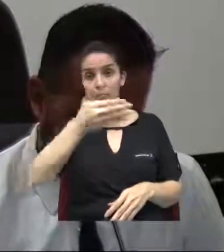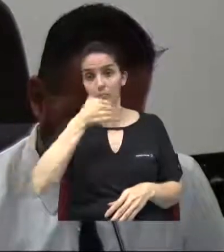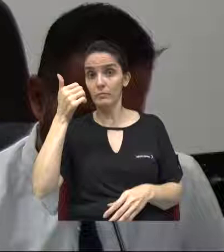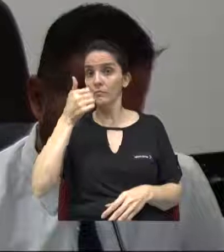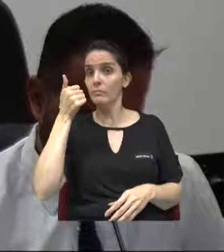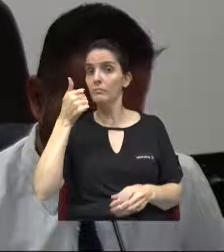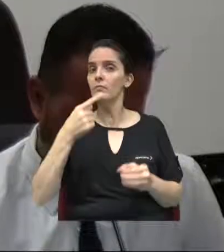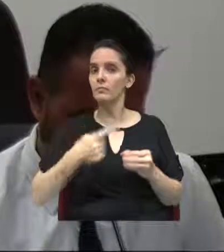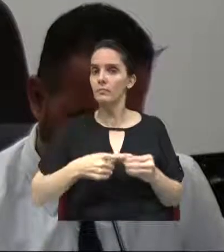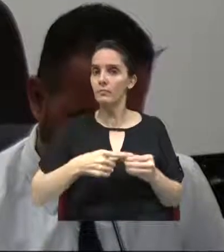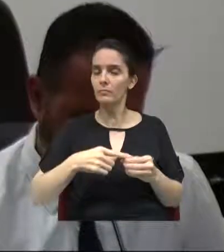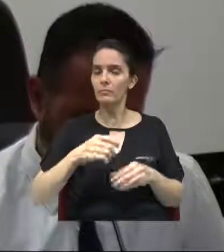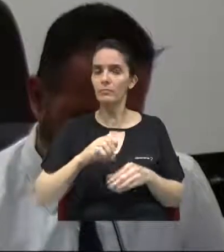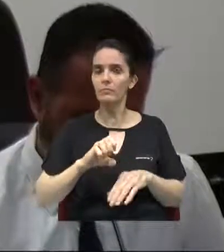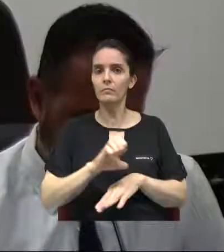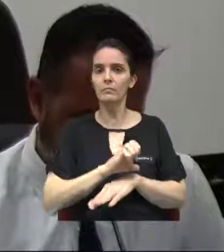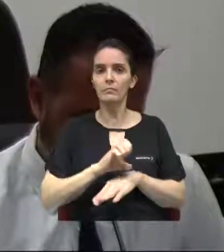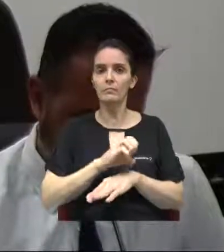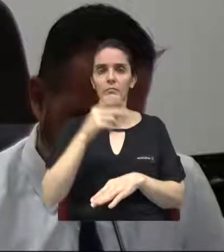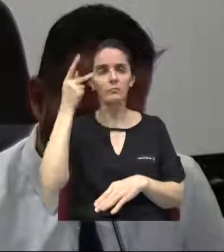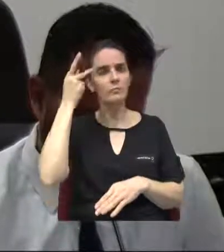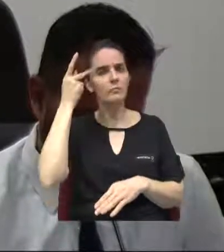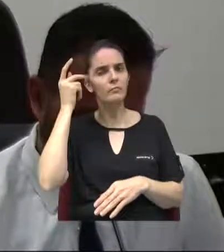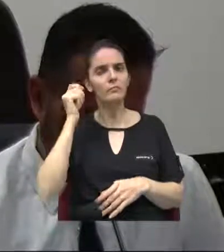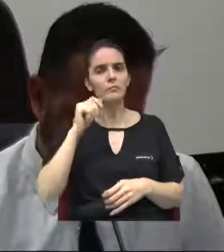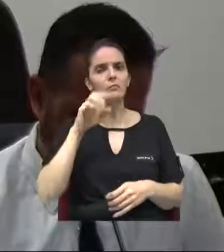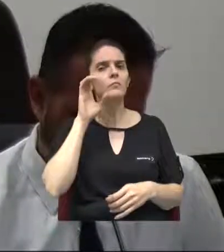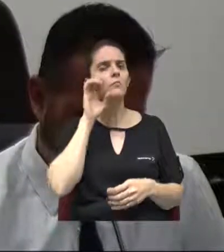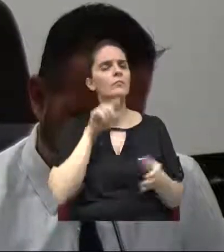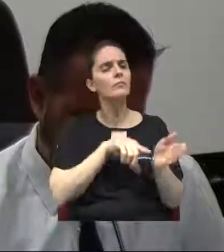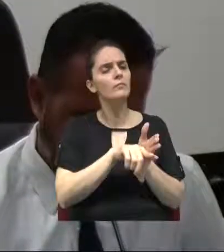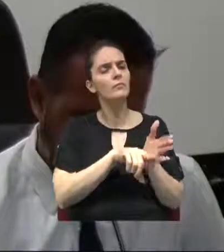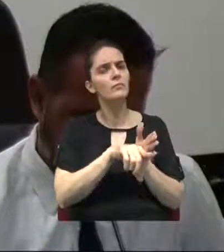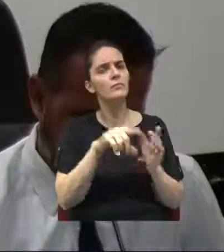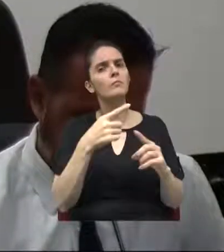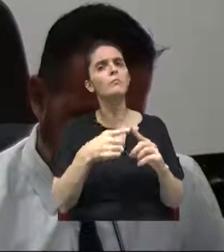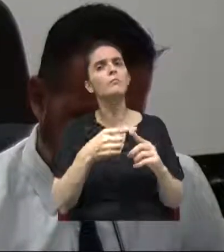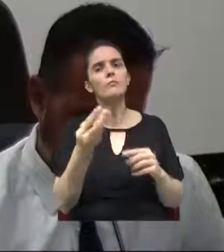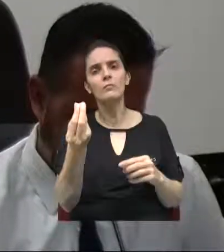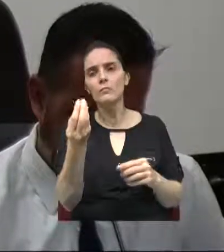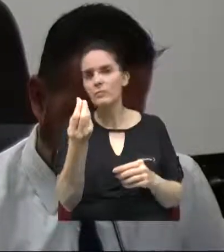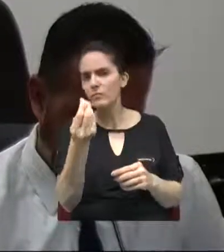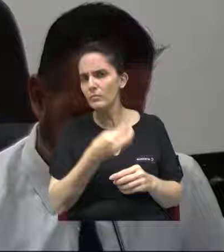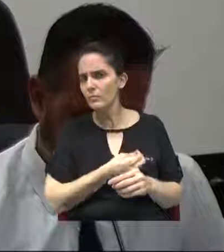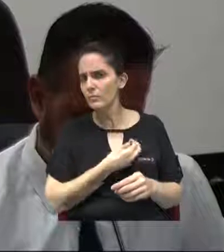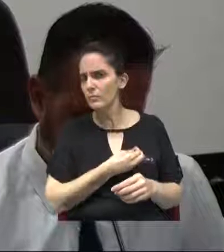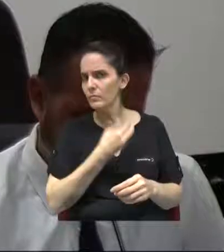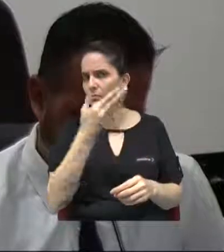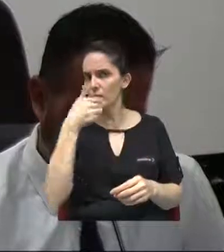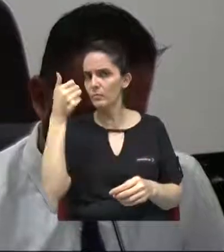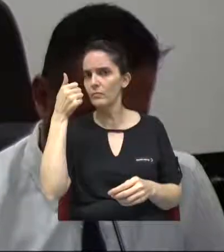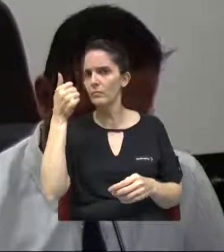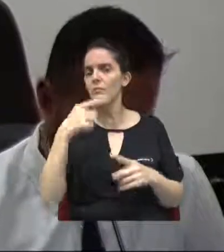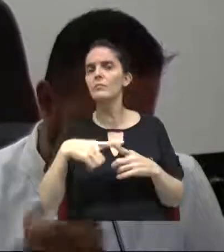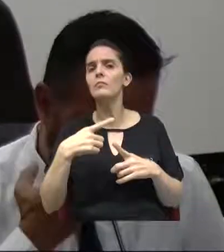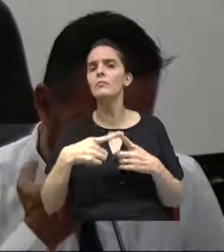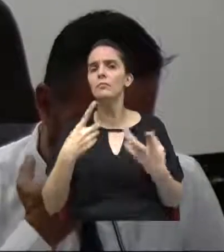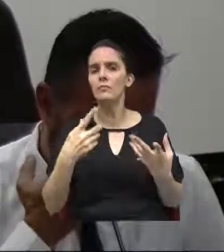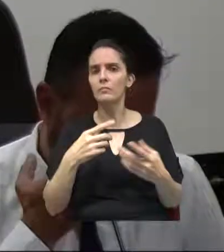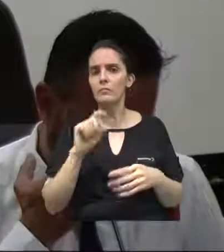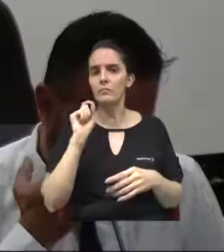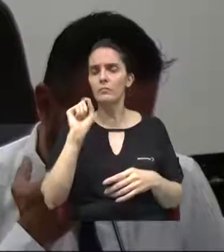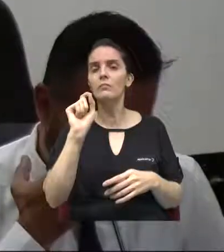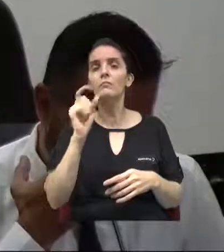novo. Então, eu fui pesquisar por que qualidade de vida. Por que os idosos estão querendo ir para